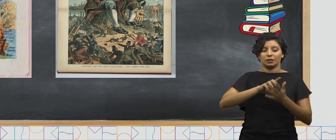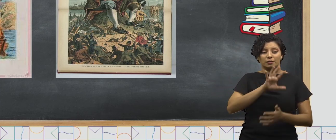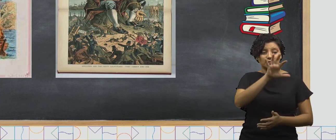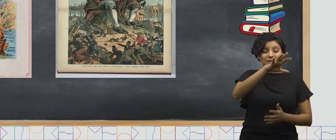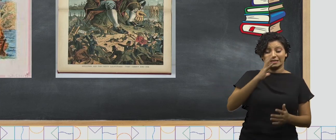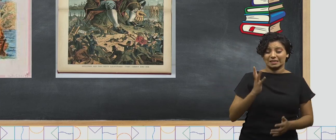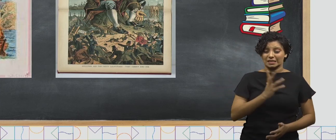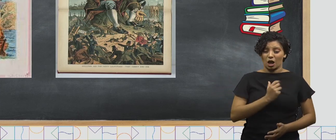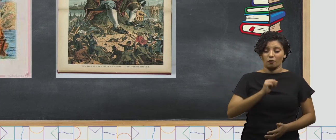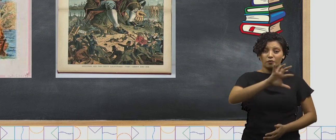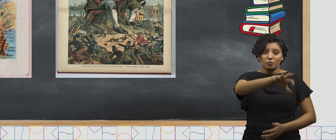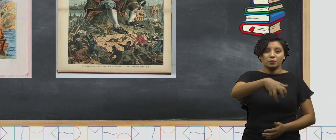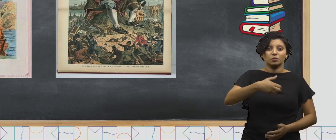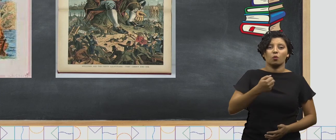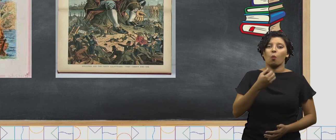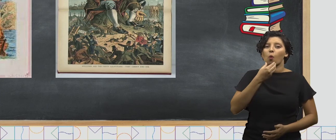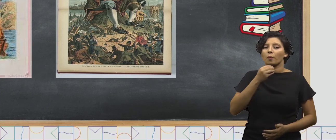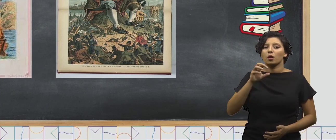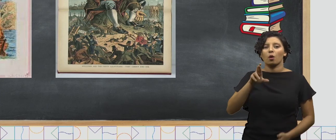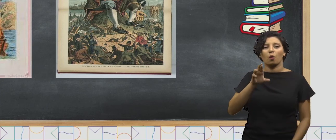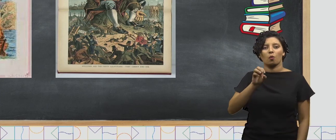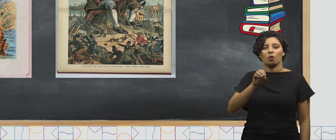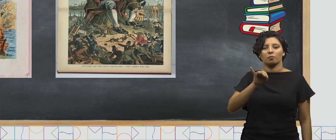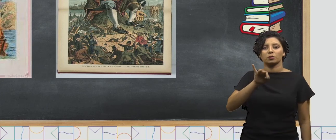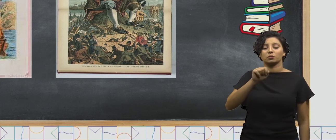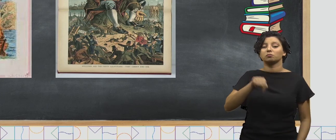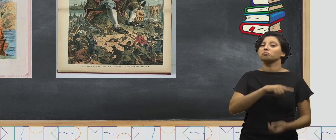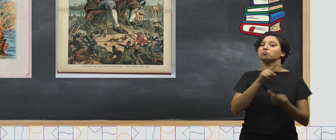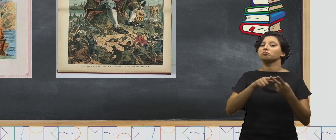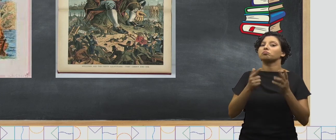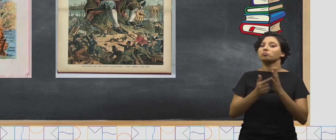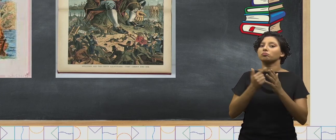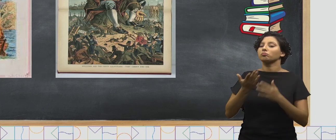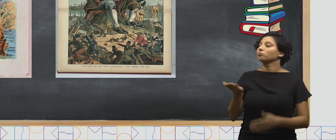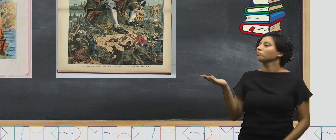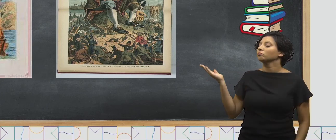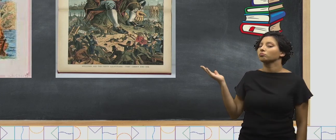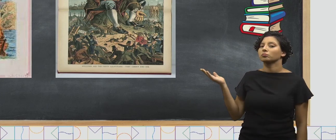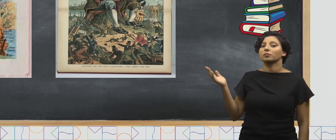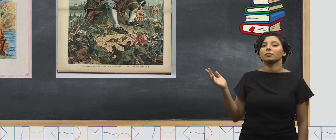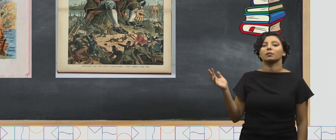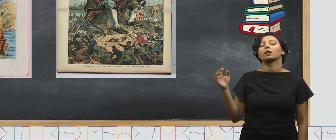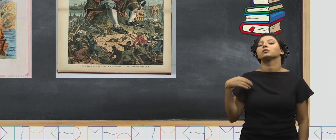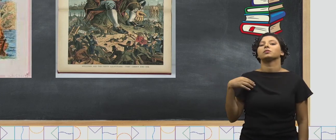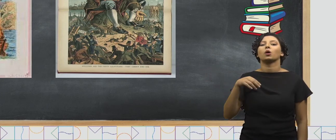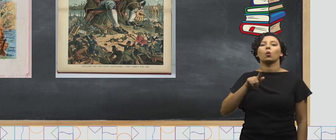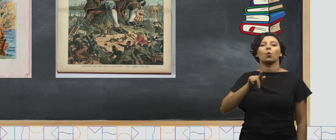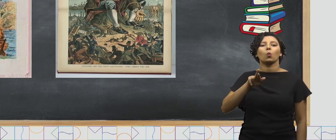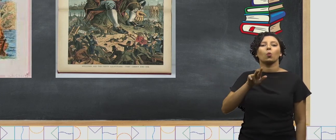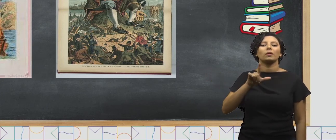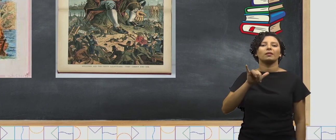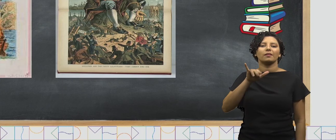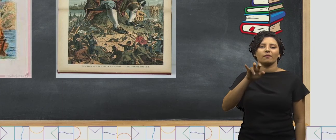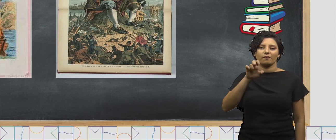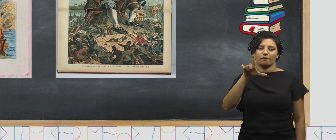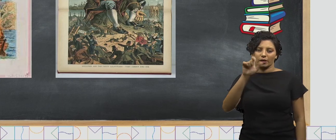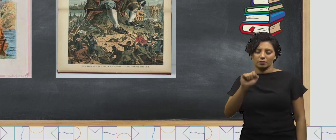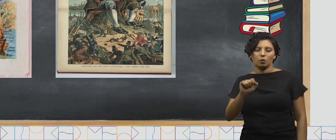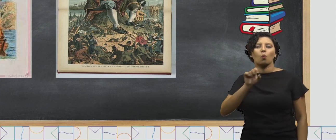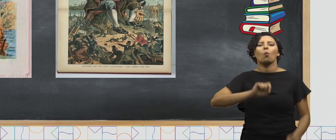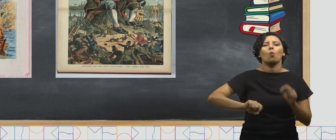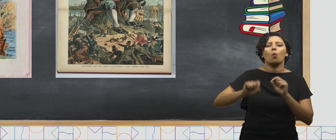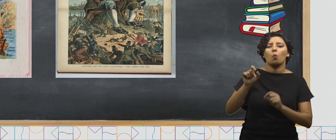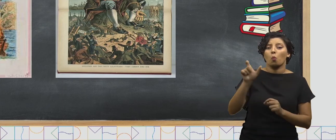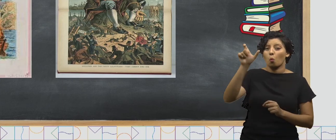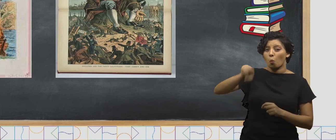por Robinson Crusoe. Outra obra interessante é As Viagens de Gulliver. A história conta sobre um